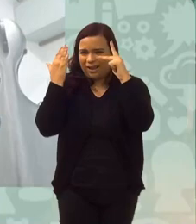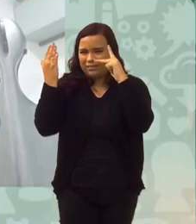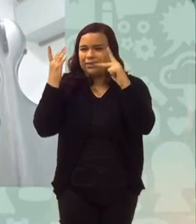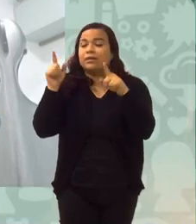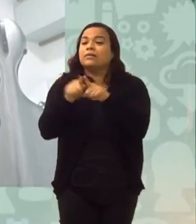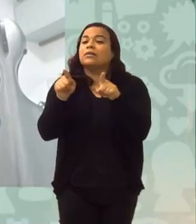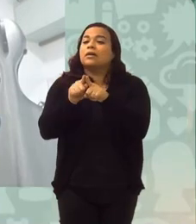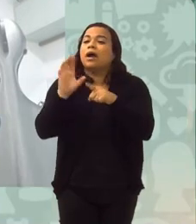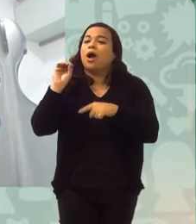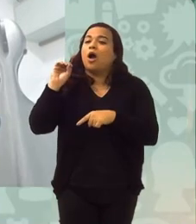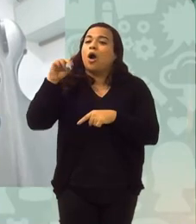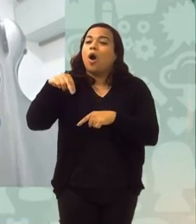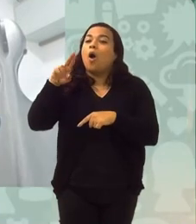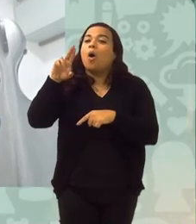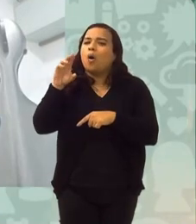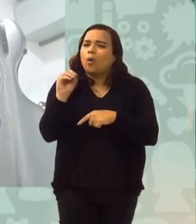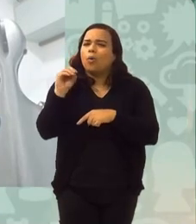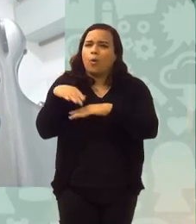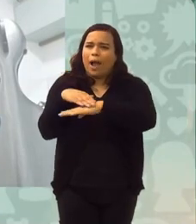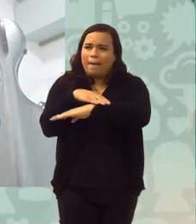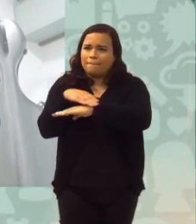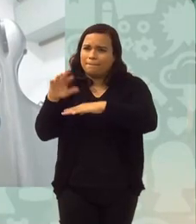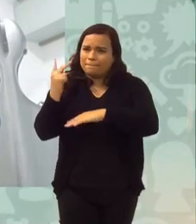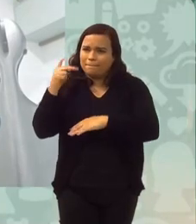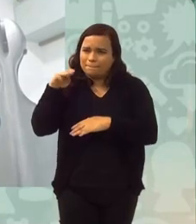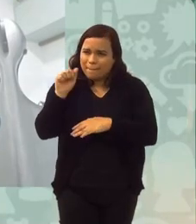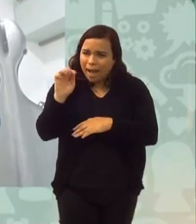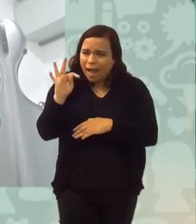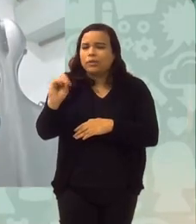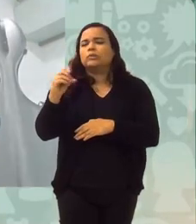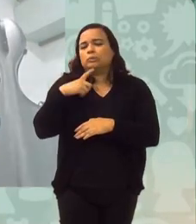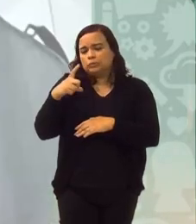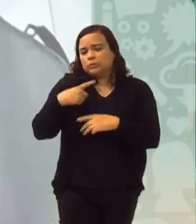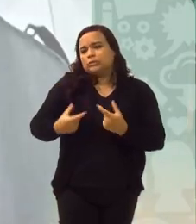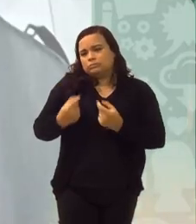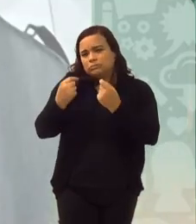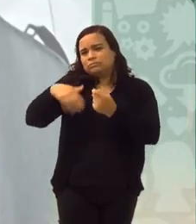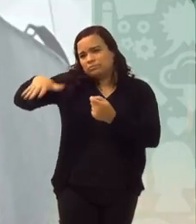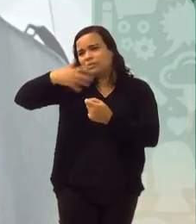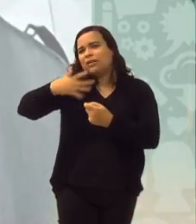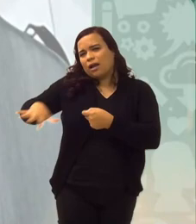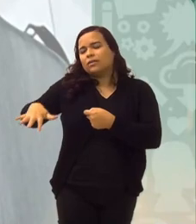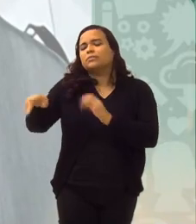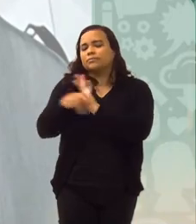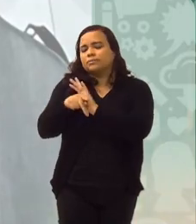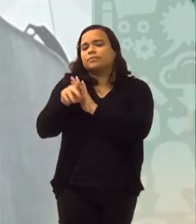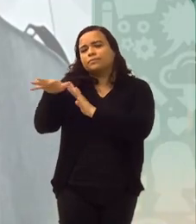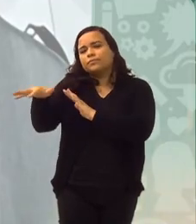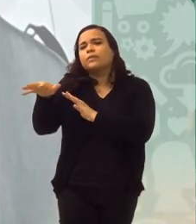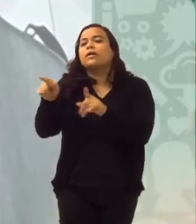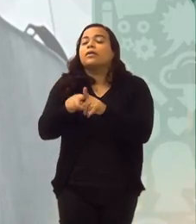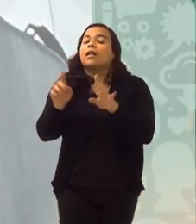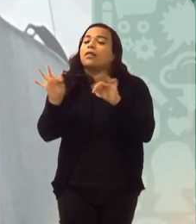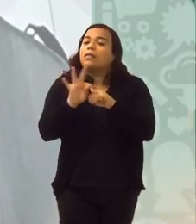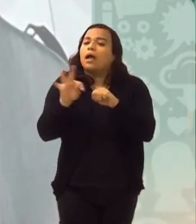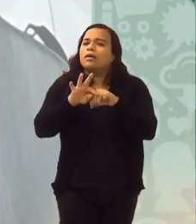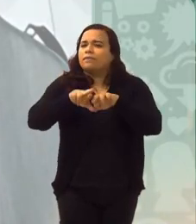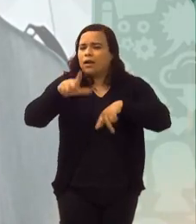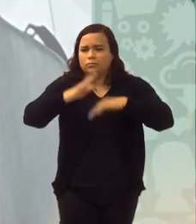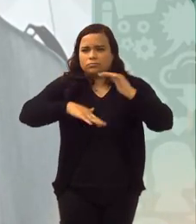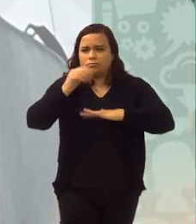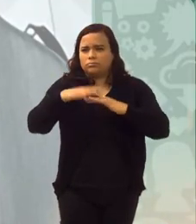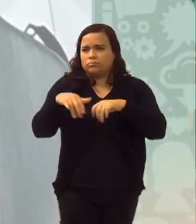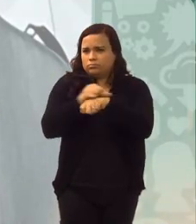também, onco-hemato, né? Crianças que vêm da onco. Então, assim, dentro dessas técnicas também que